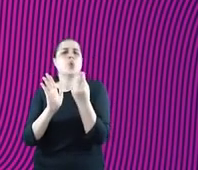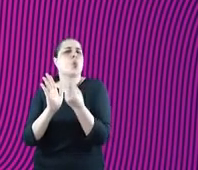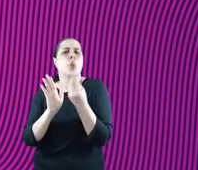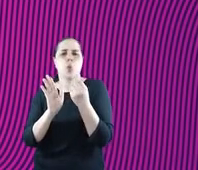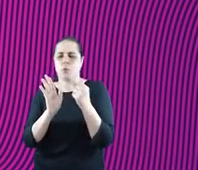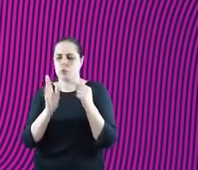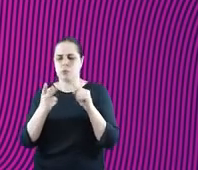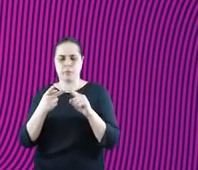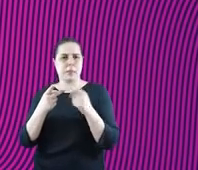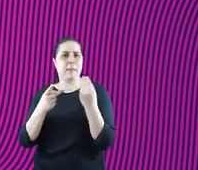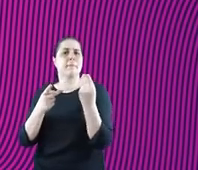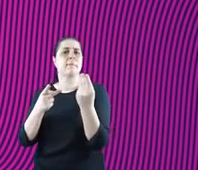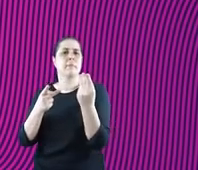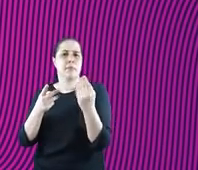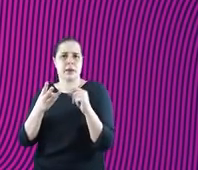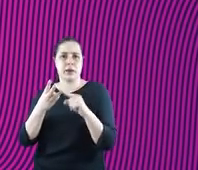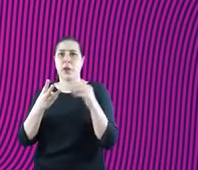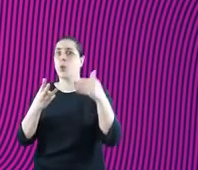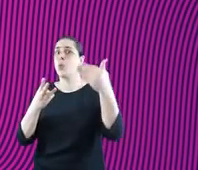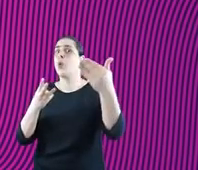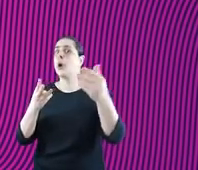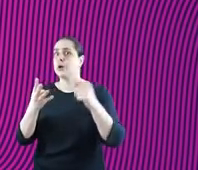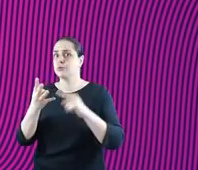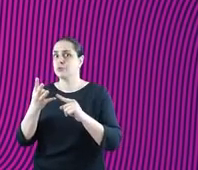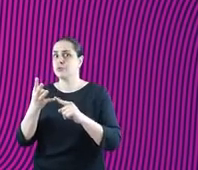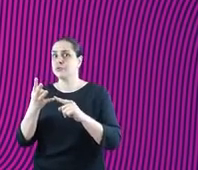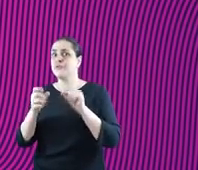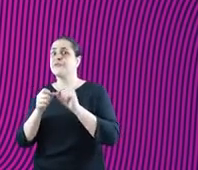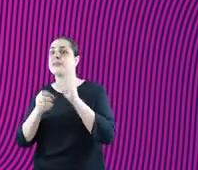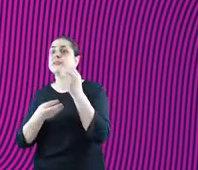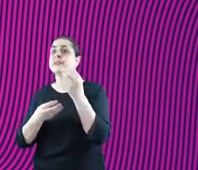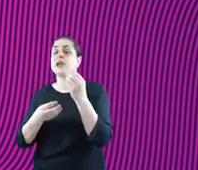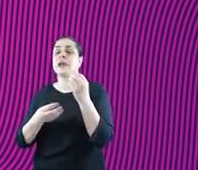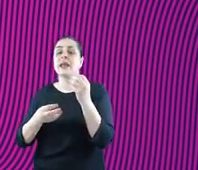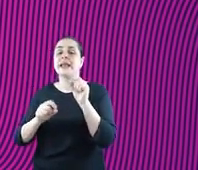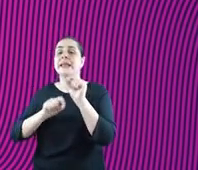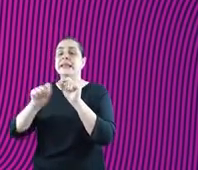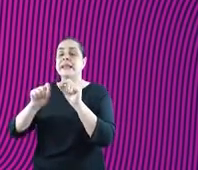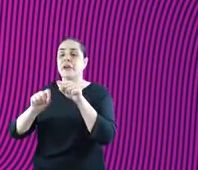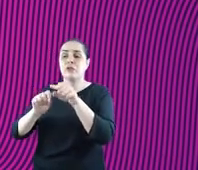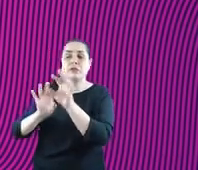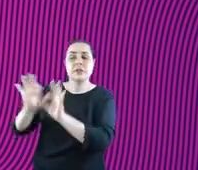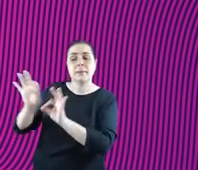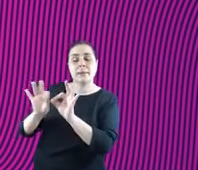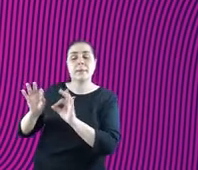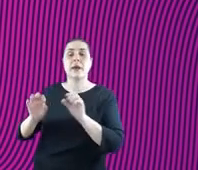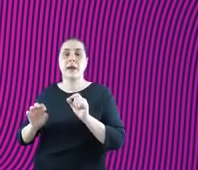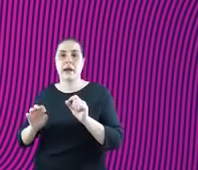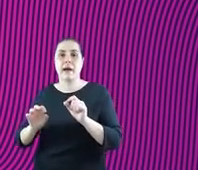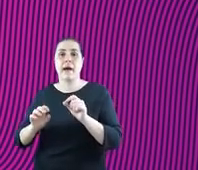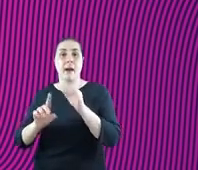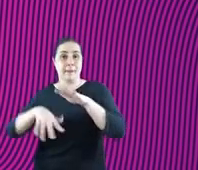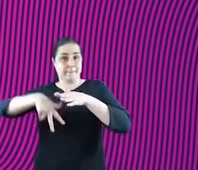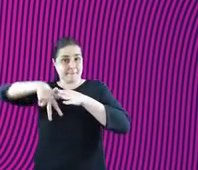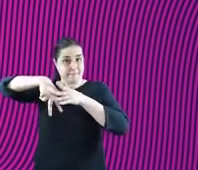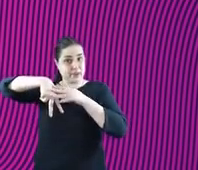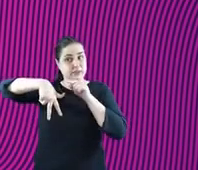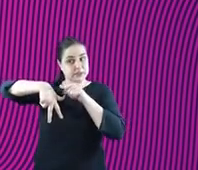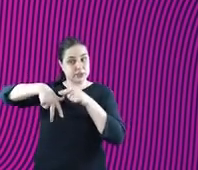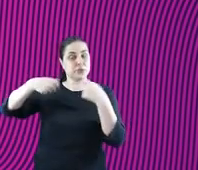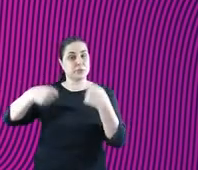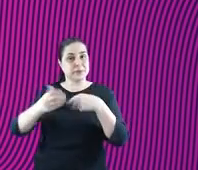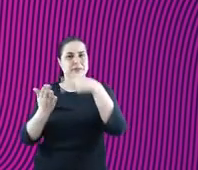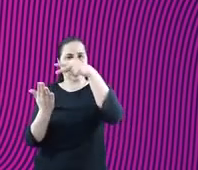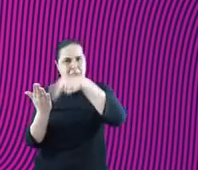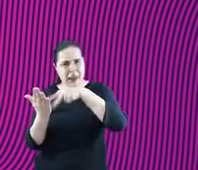consentimento informado para a paciente, que é importante ela ler, reler, entender, tirar as dúvidas